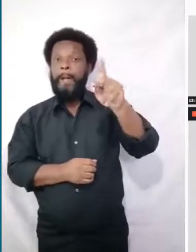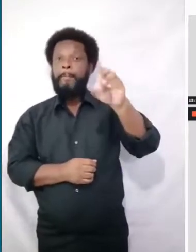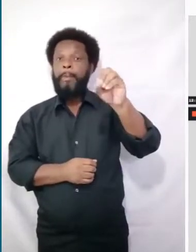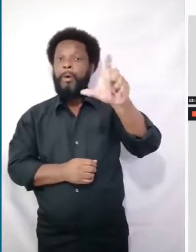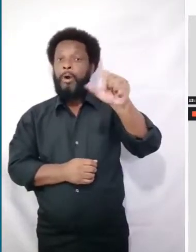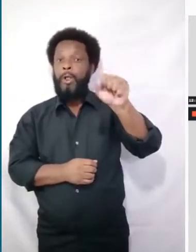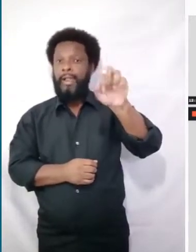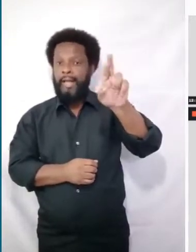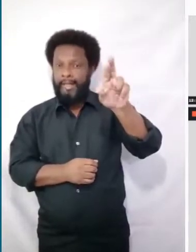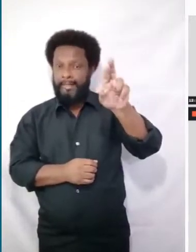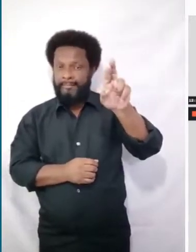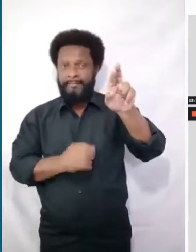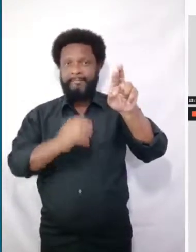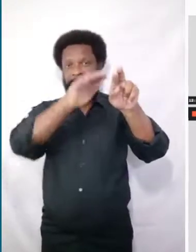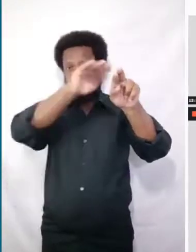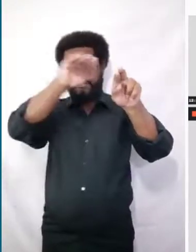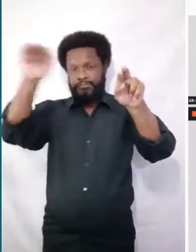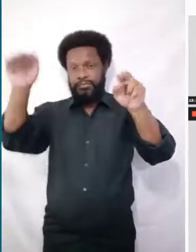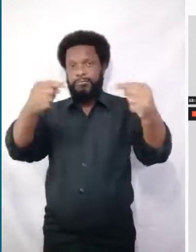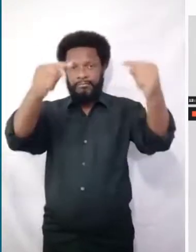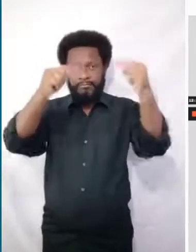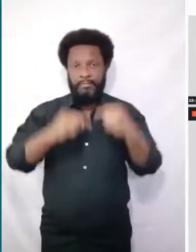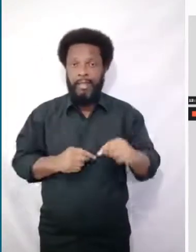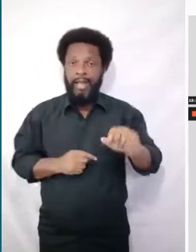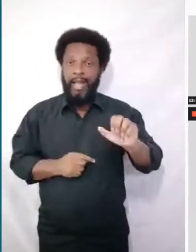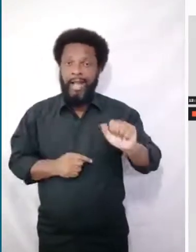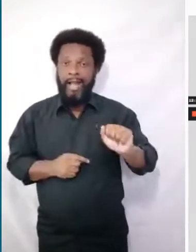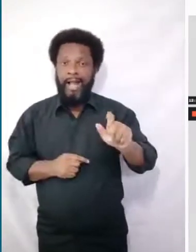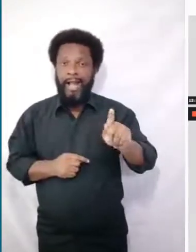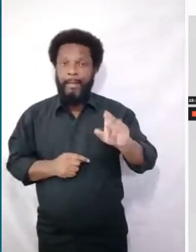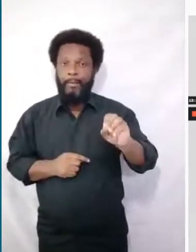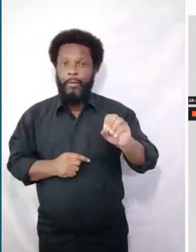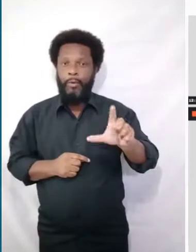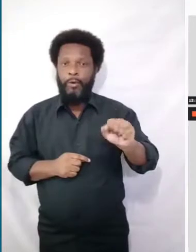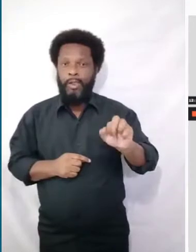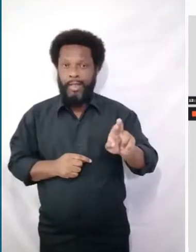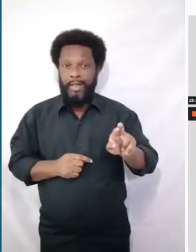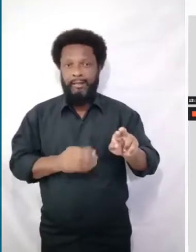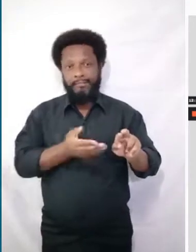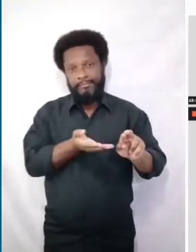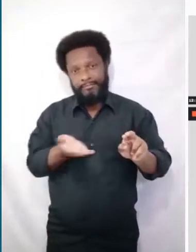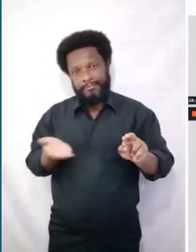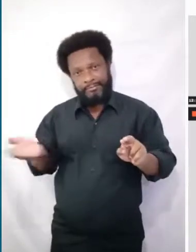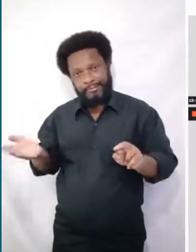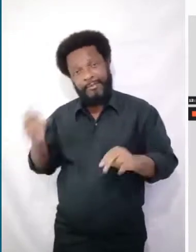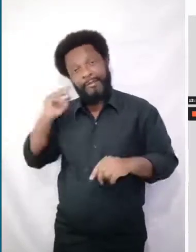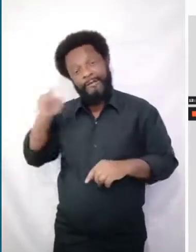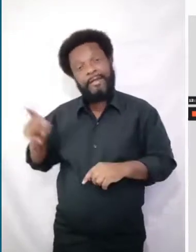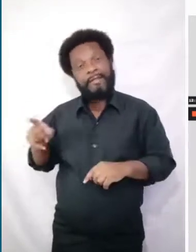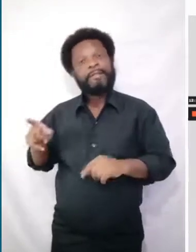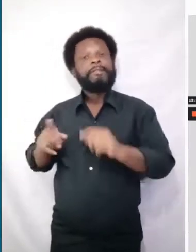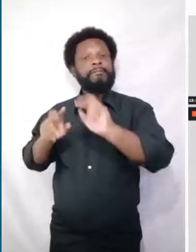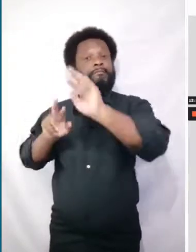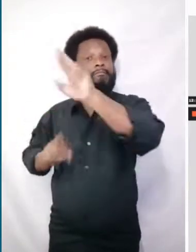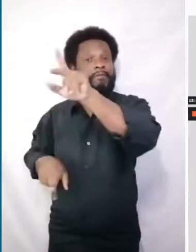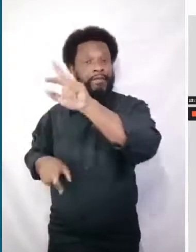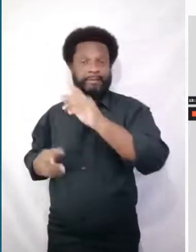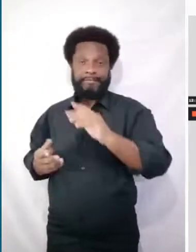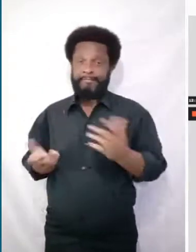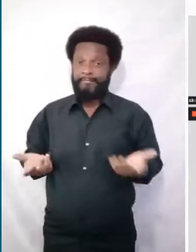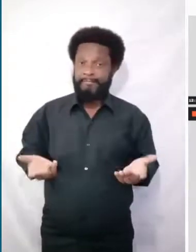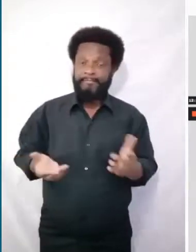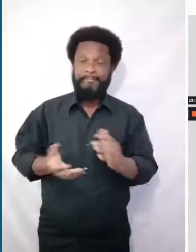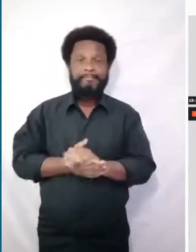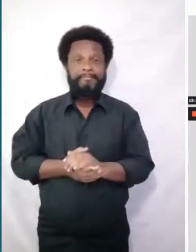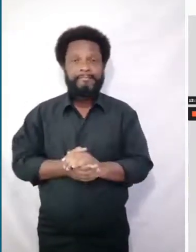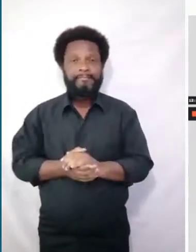grupos. Moléculas polares, H2O, NH3 e HCl, e moléculas apolares, O2,